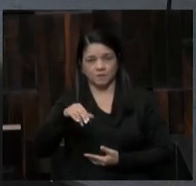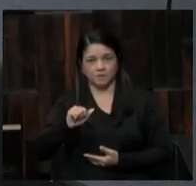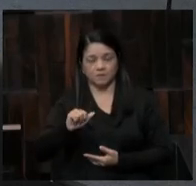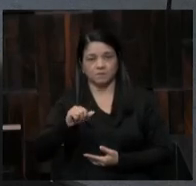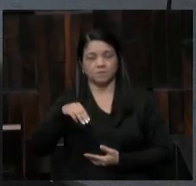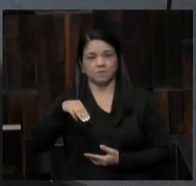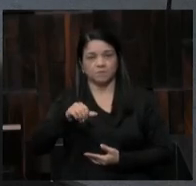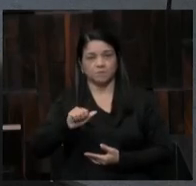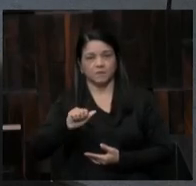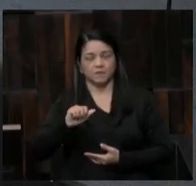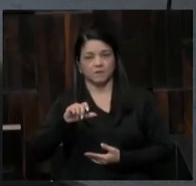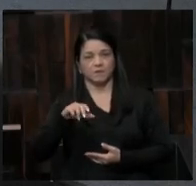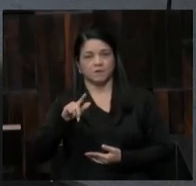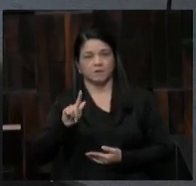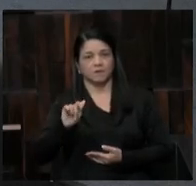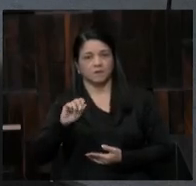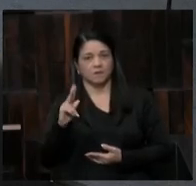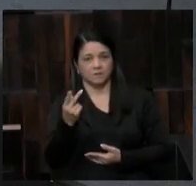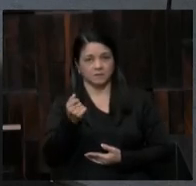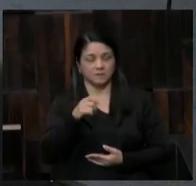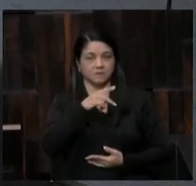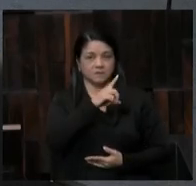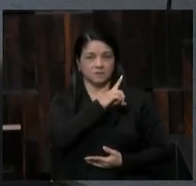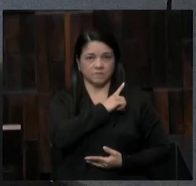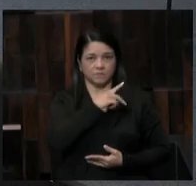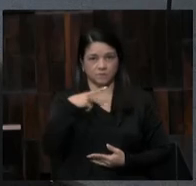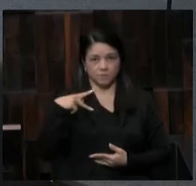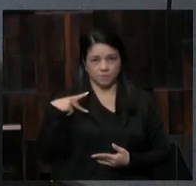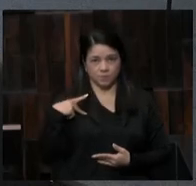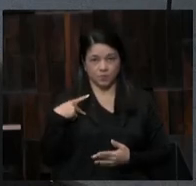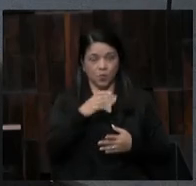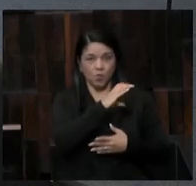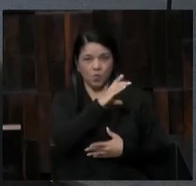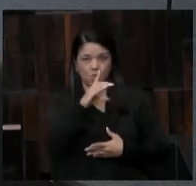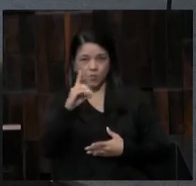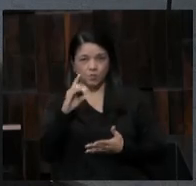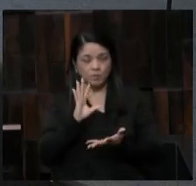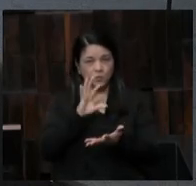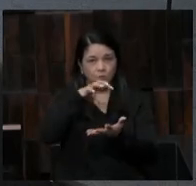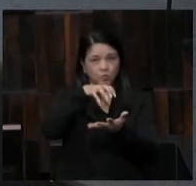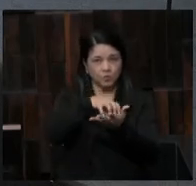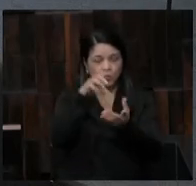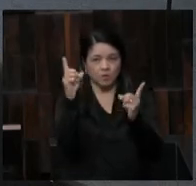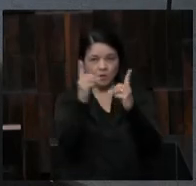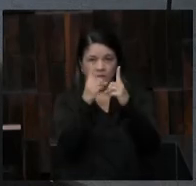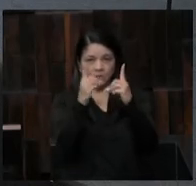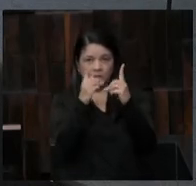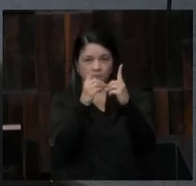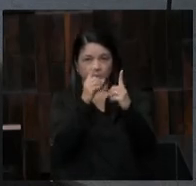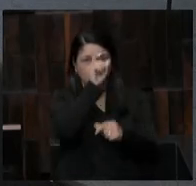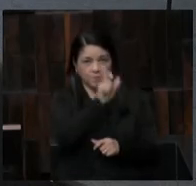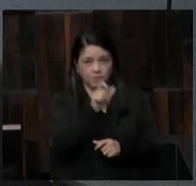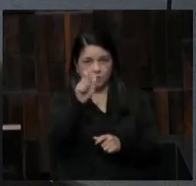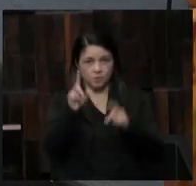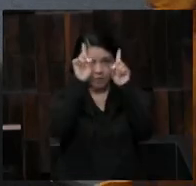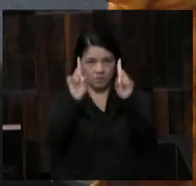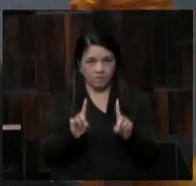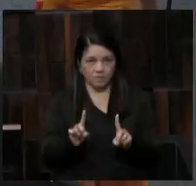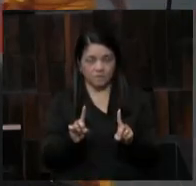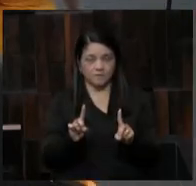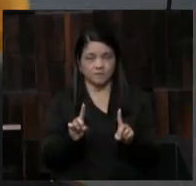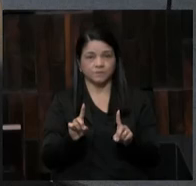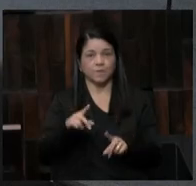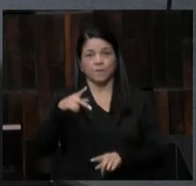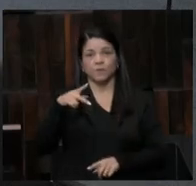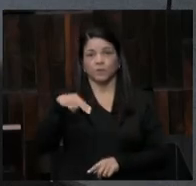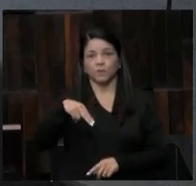Lopes, defensora pública, coordenadora do Núcleo de Atendimento à Pessoa com Deficiência,